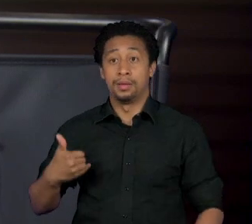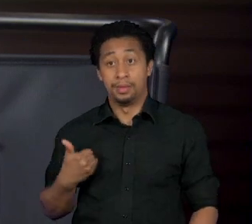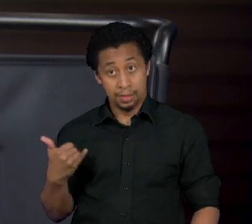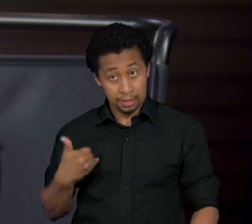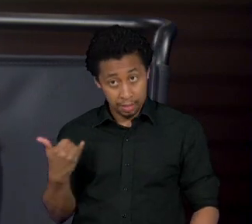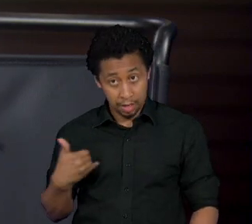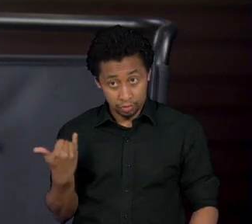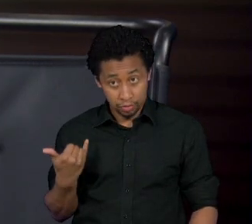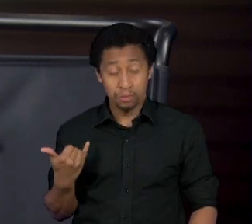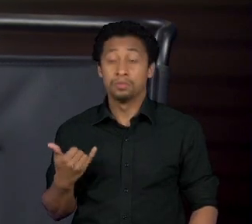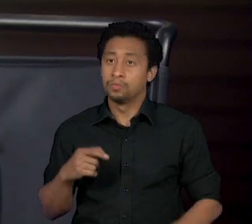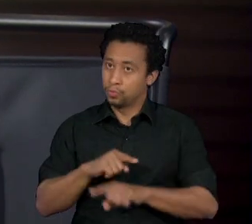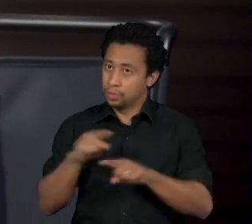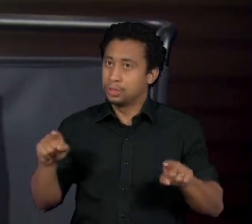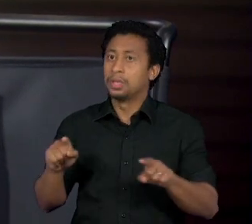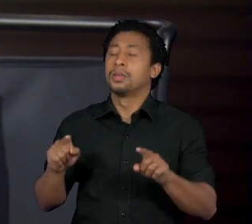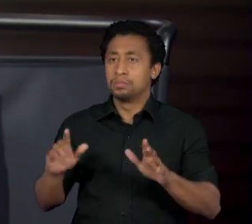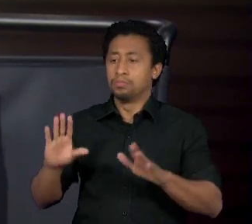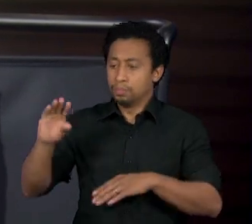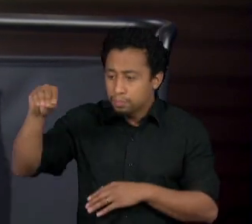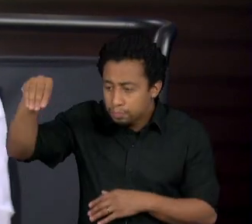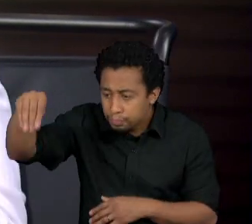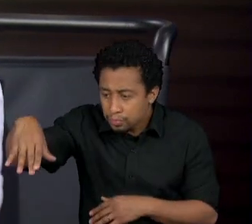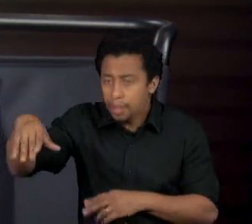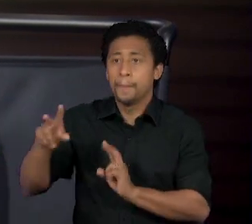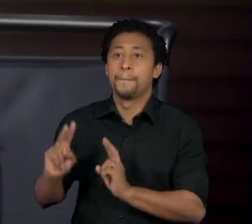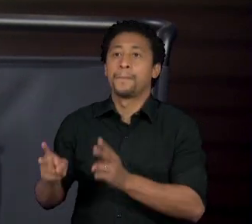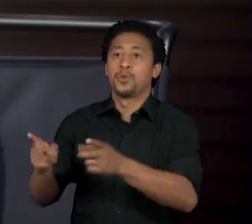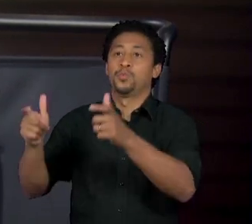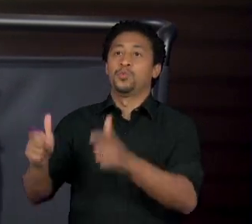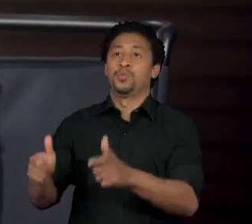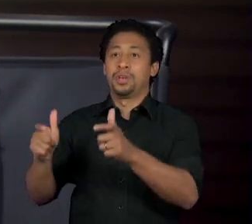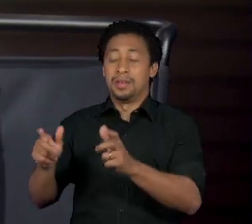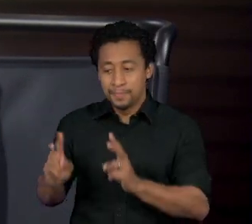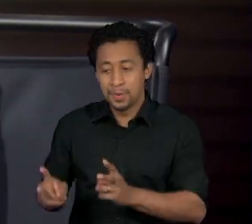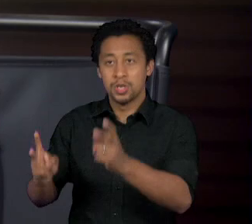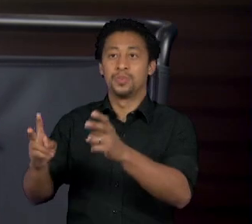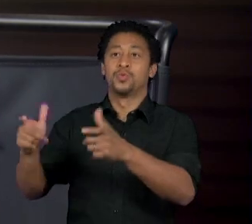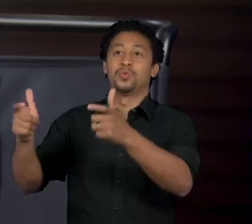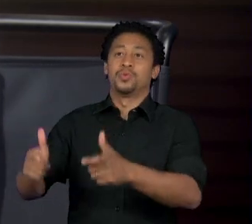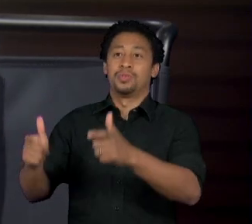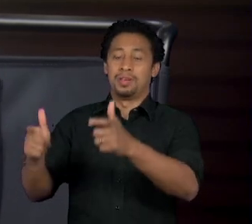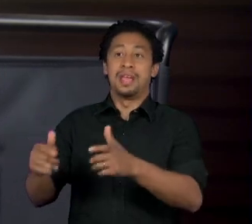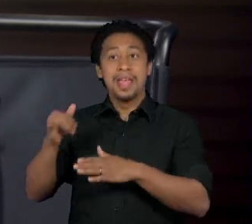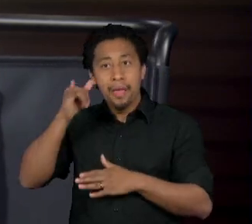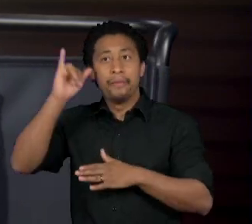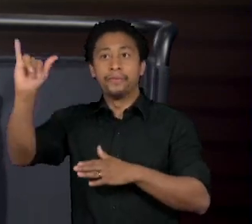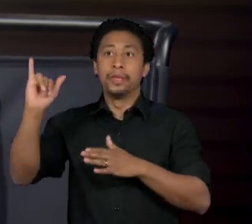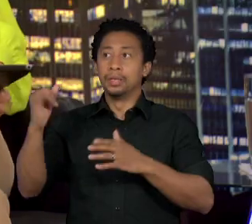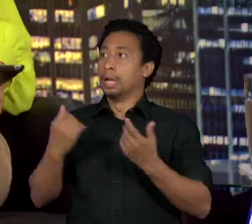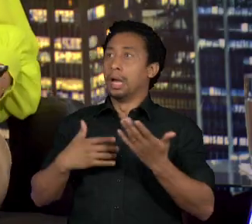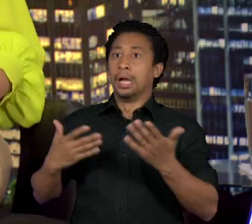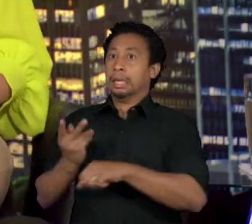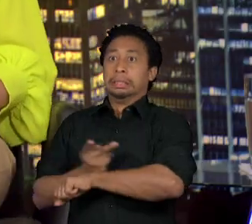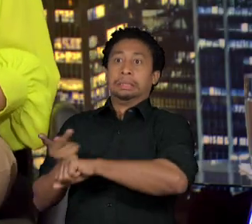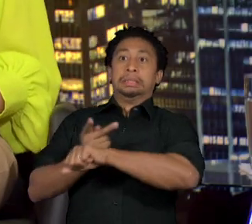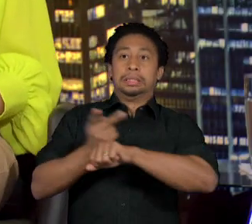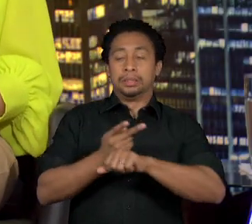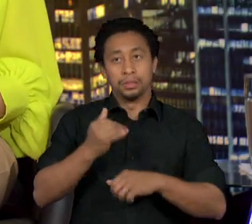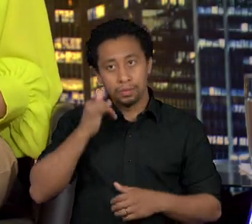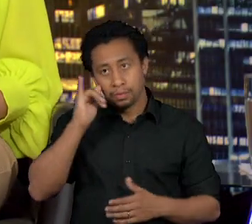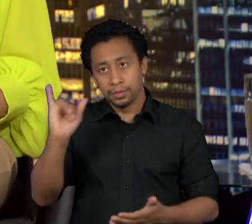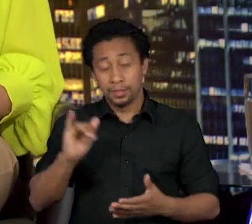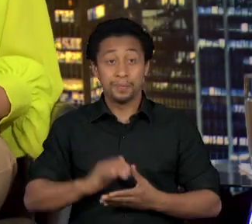sempre no mesmo lugar. Chegou em casa, coloca no mesmo lugar, porque isso vai fazer você evitar um estresse na busca das coisas, né? E não tem como falar